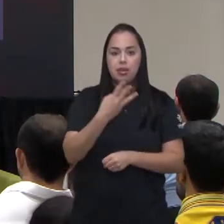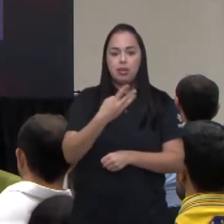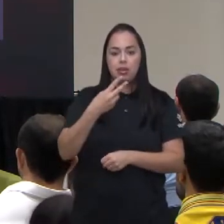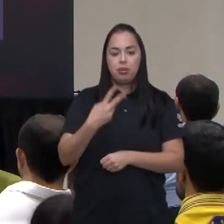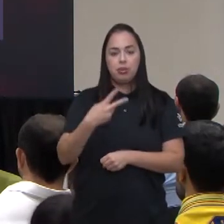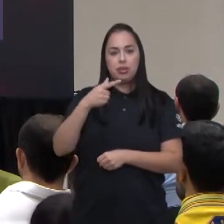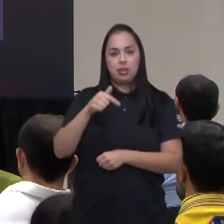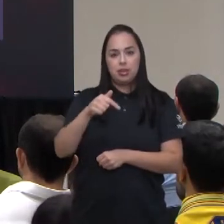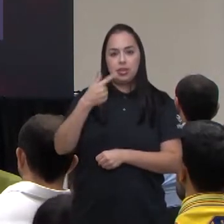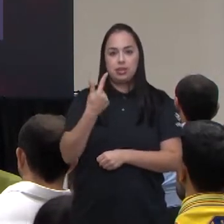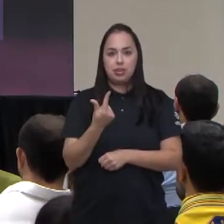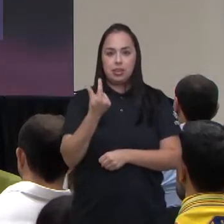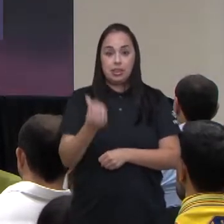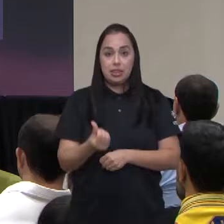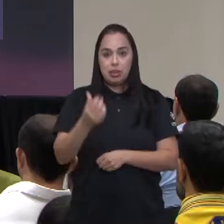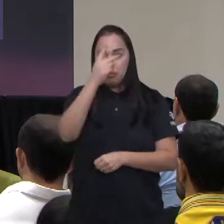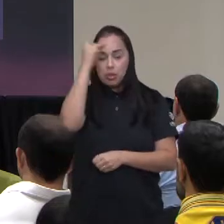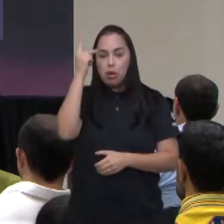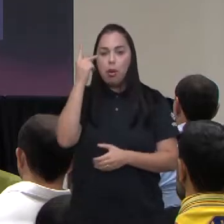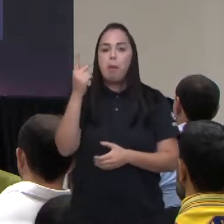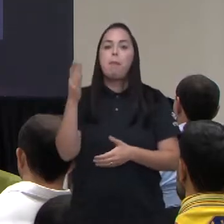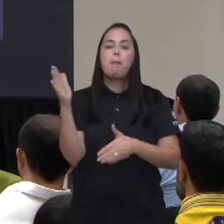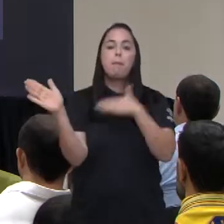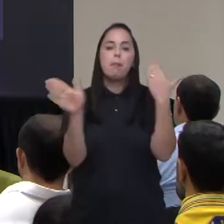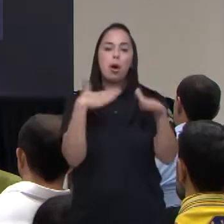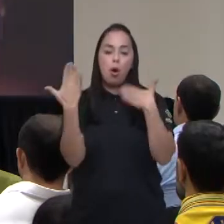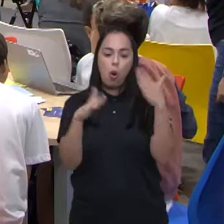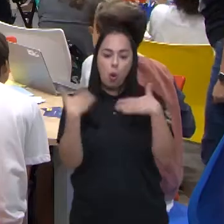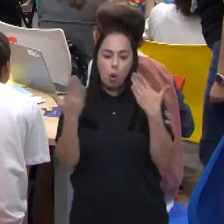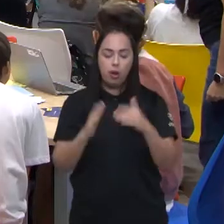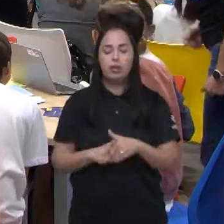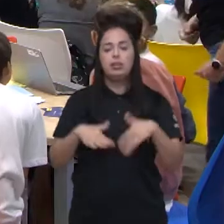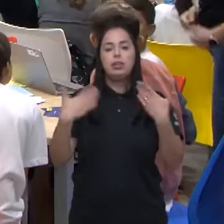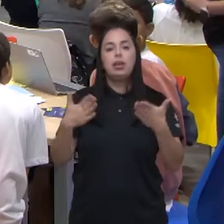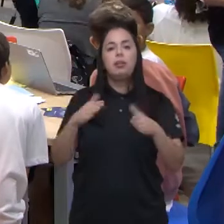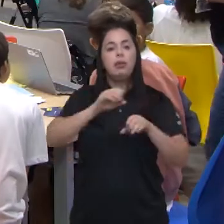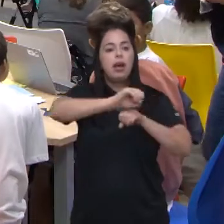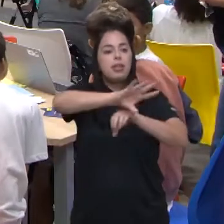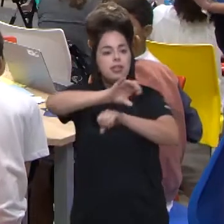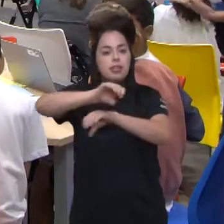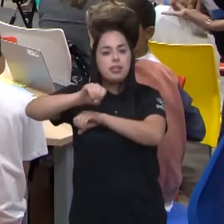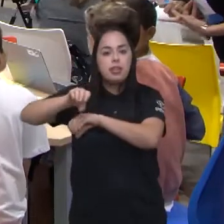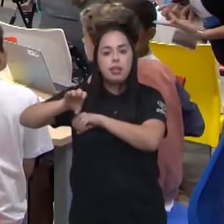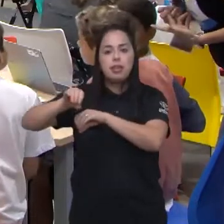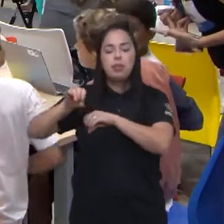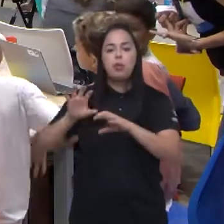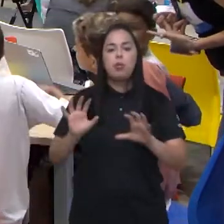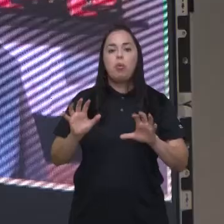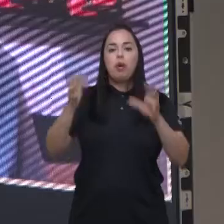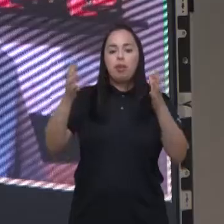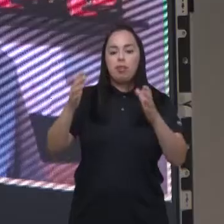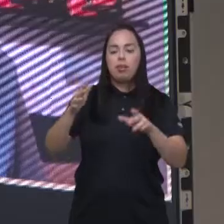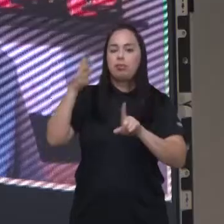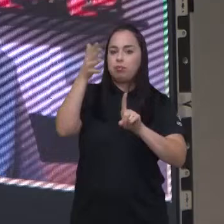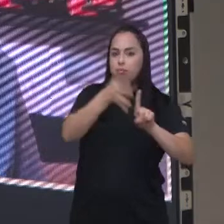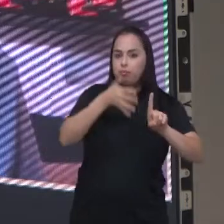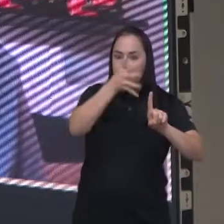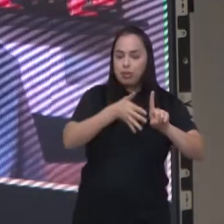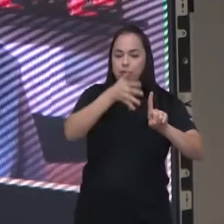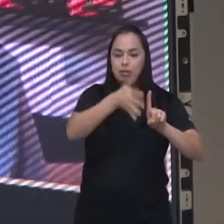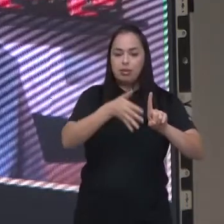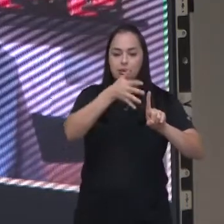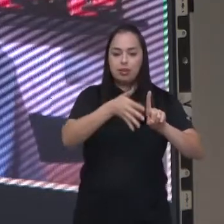mil e 700 vidas em decorrência de acidentes no trânsito para trabalhar o assunto com a comunidade o evento